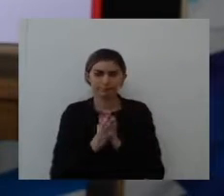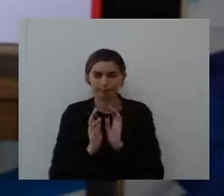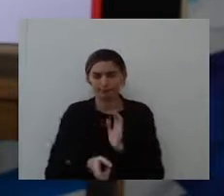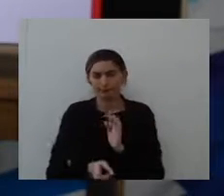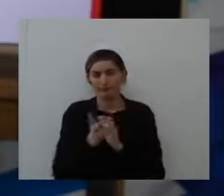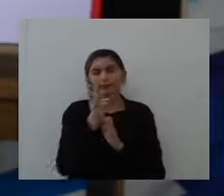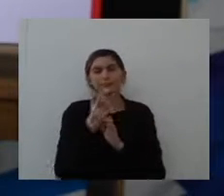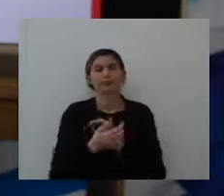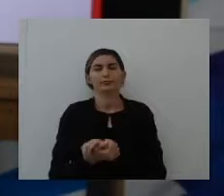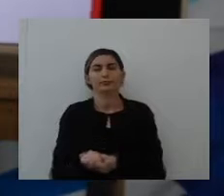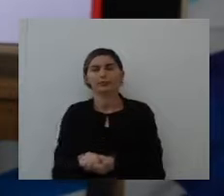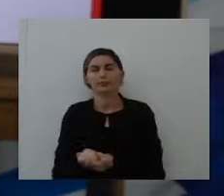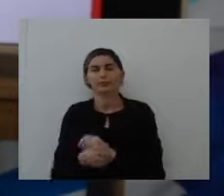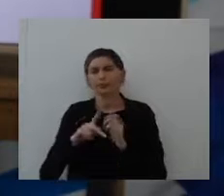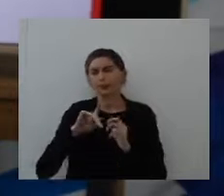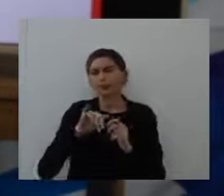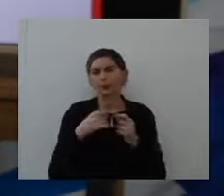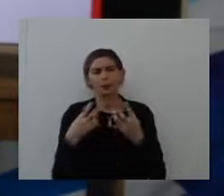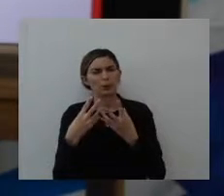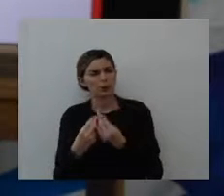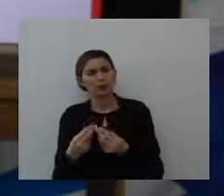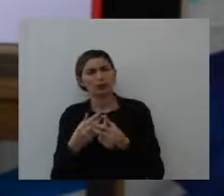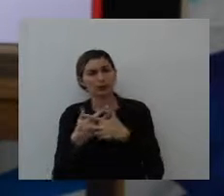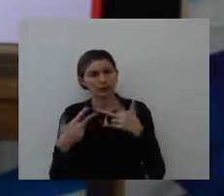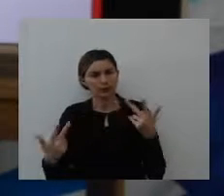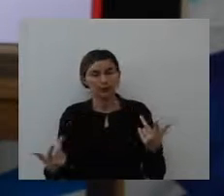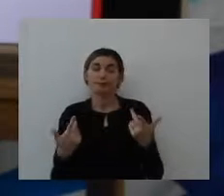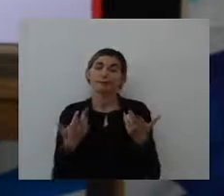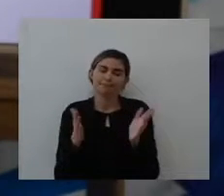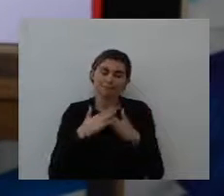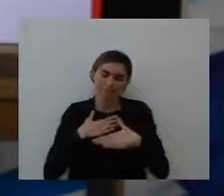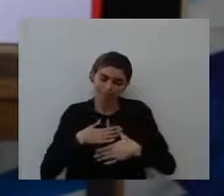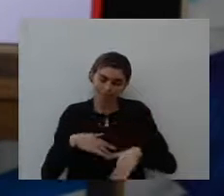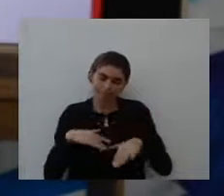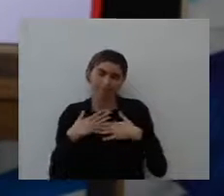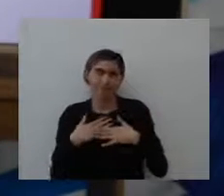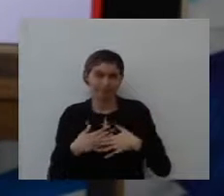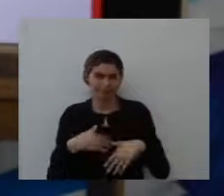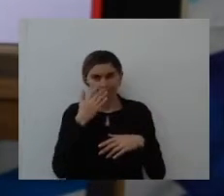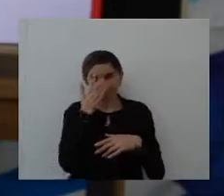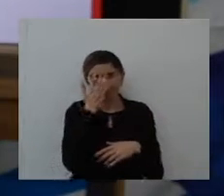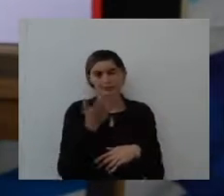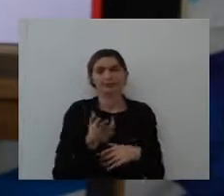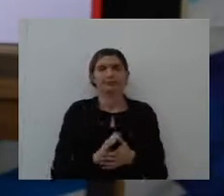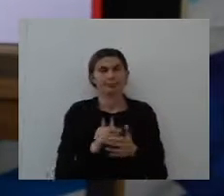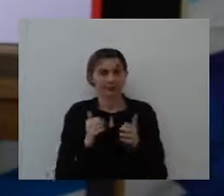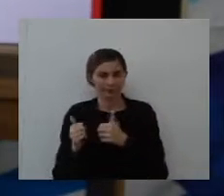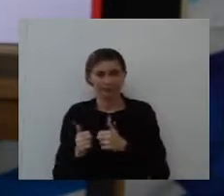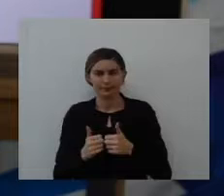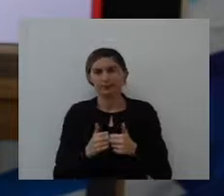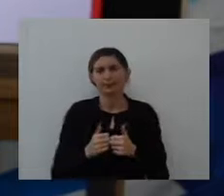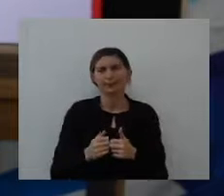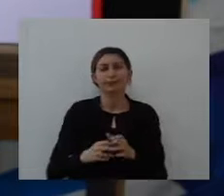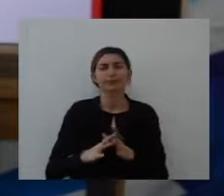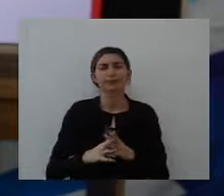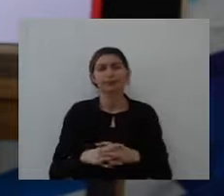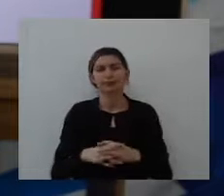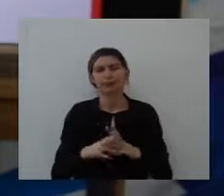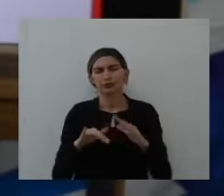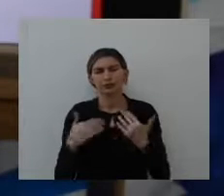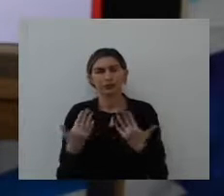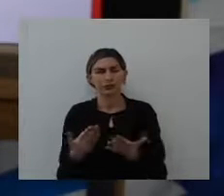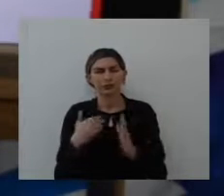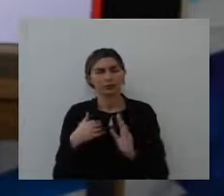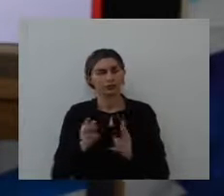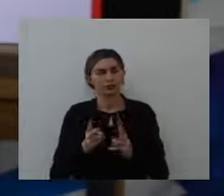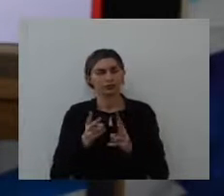seguir? Pimpão, muita coisa. Relaxa que vai ficar mais fácil, tá bem? Então, tá tudo